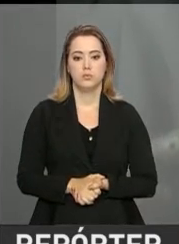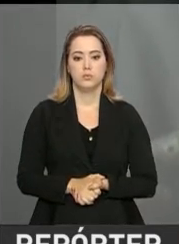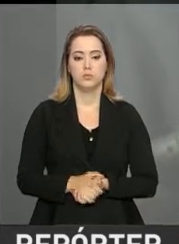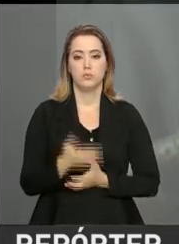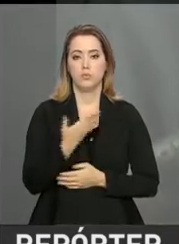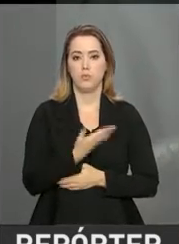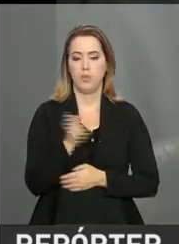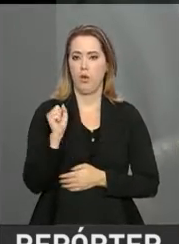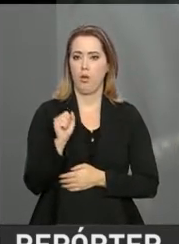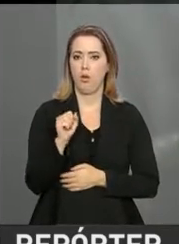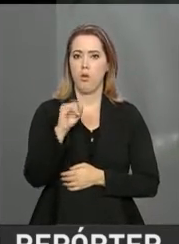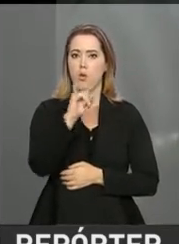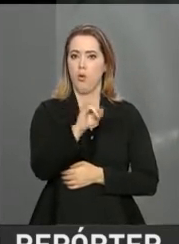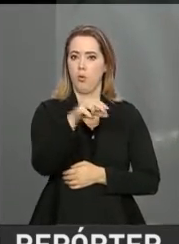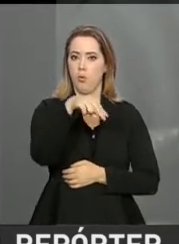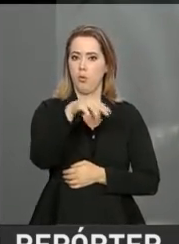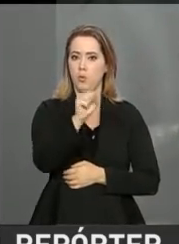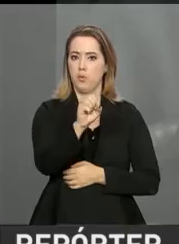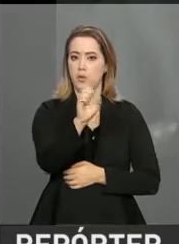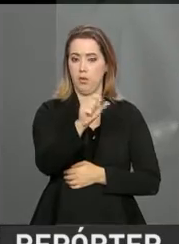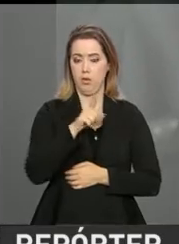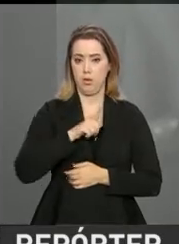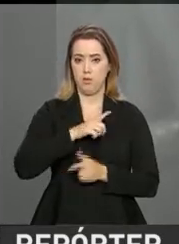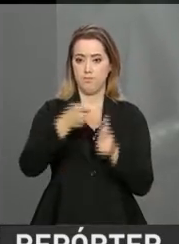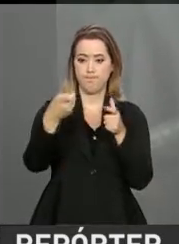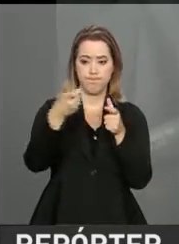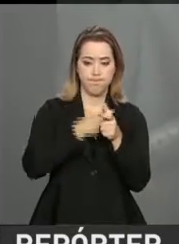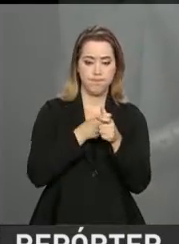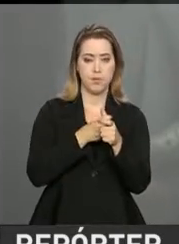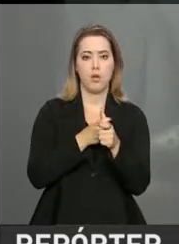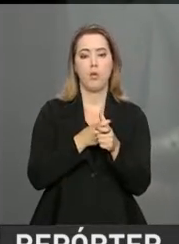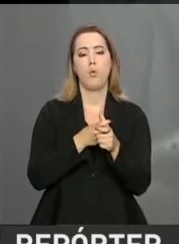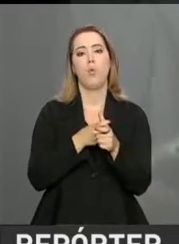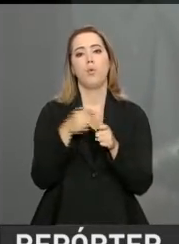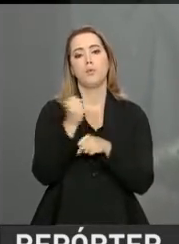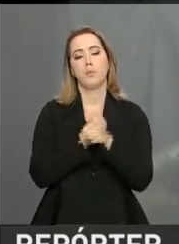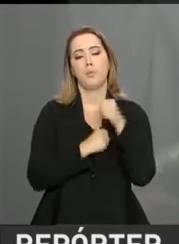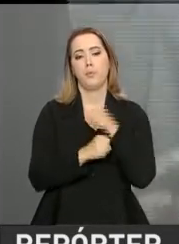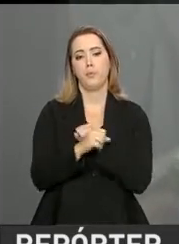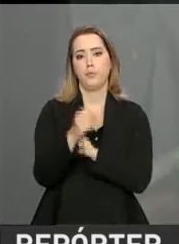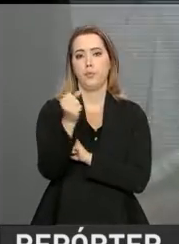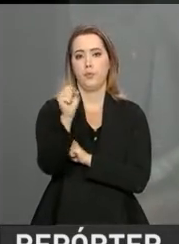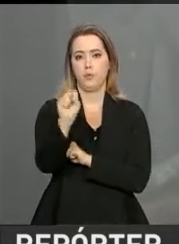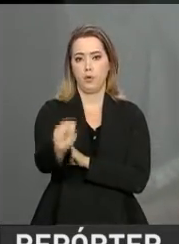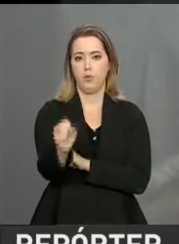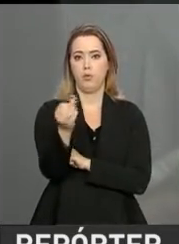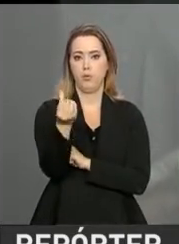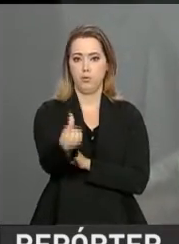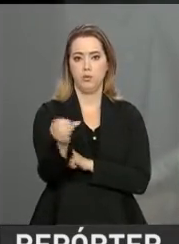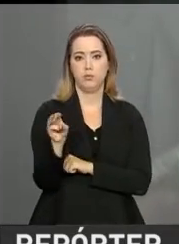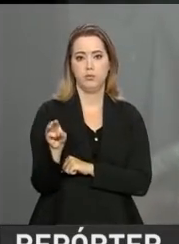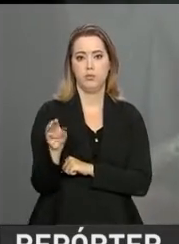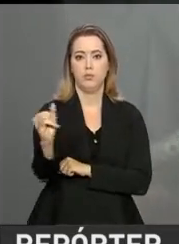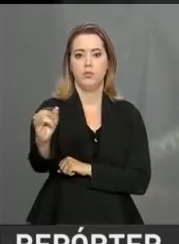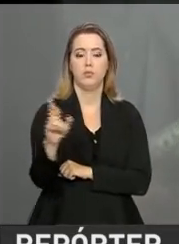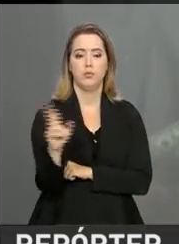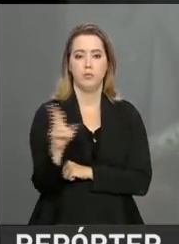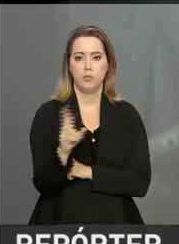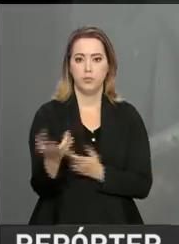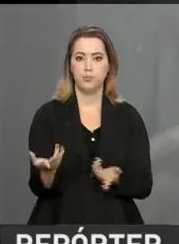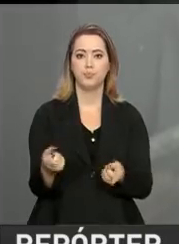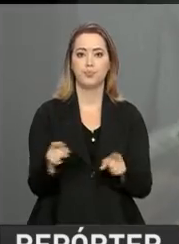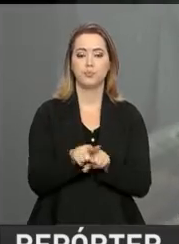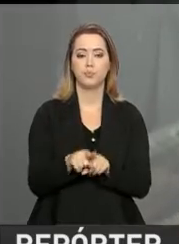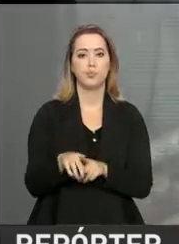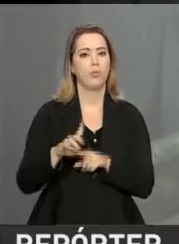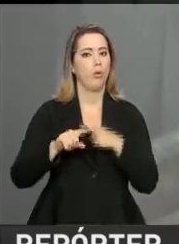sistema previdenciário está deficitário. O ano passado, 86 bilhões. Este ano, entre 145 e 150